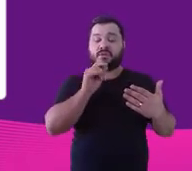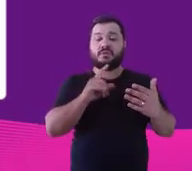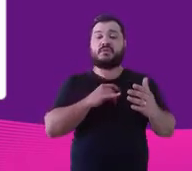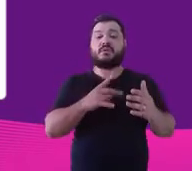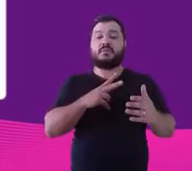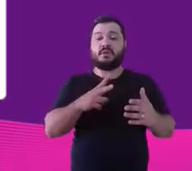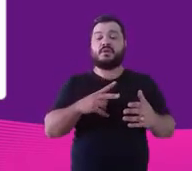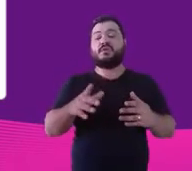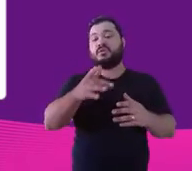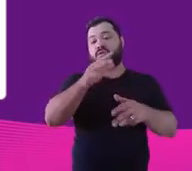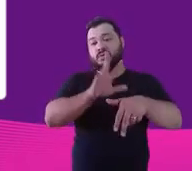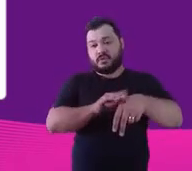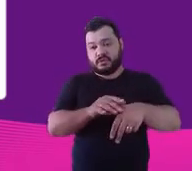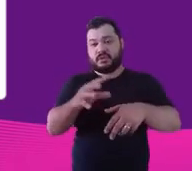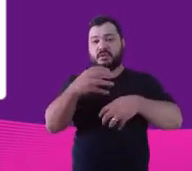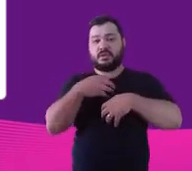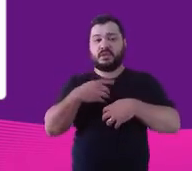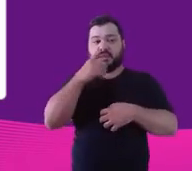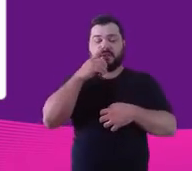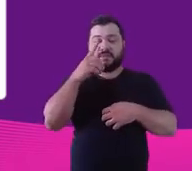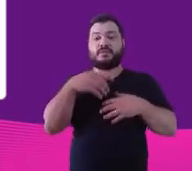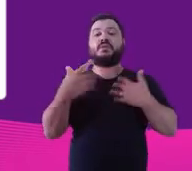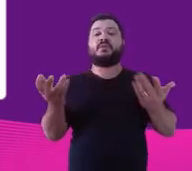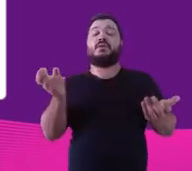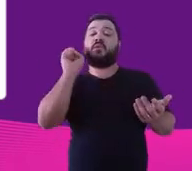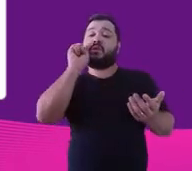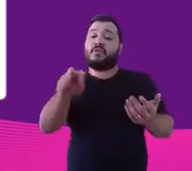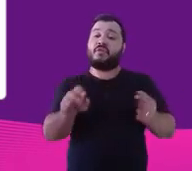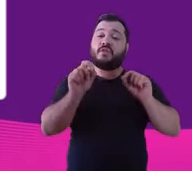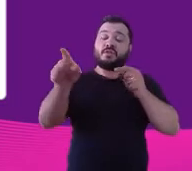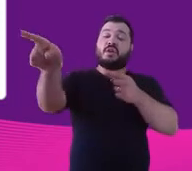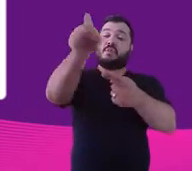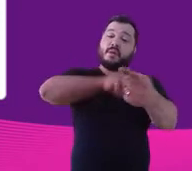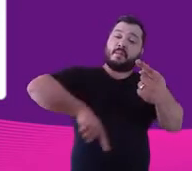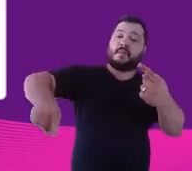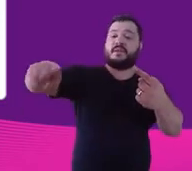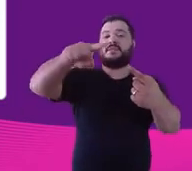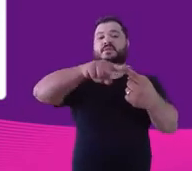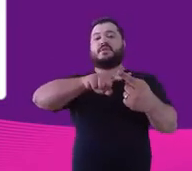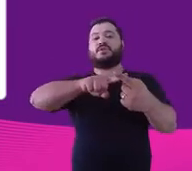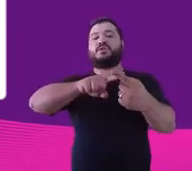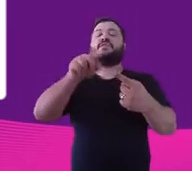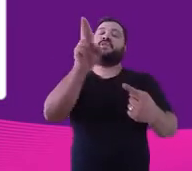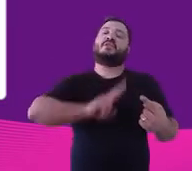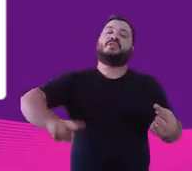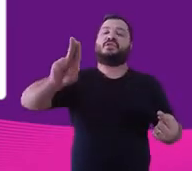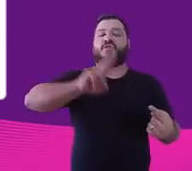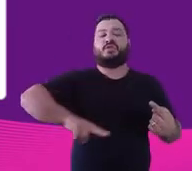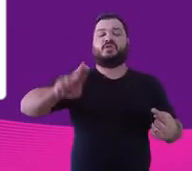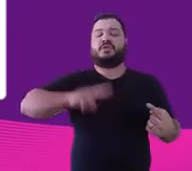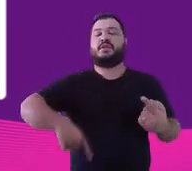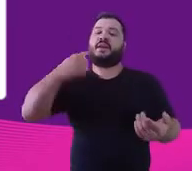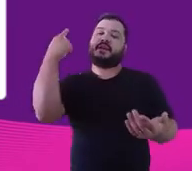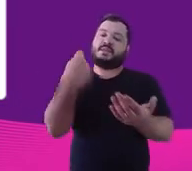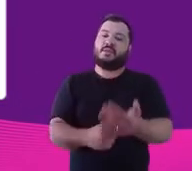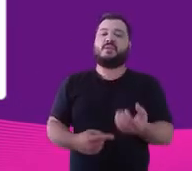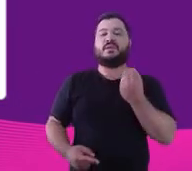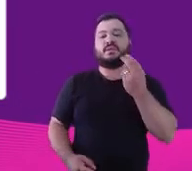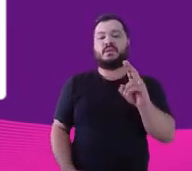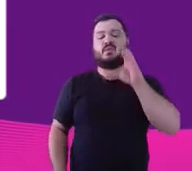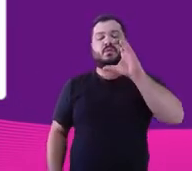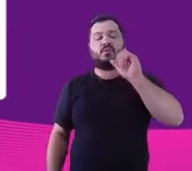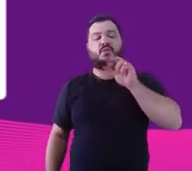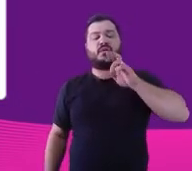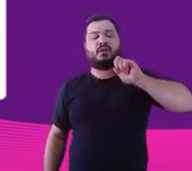com citogenética de alto risco Então veja uma perspectiva é de se utilizar essa combinação ou carfil